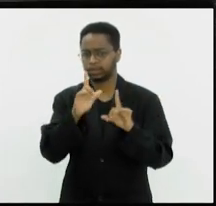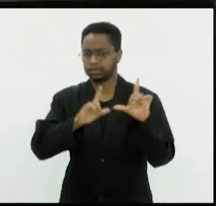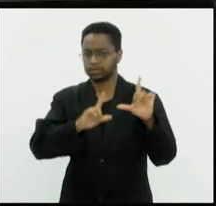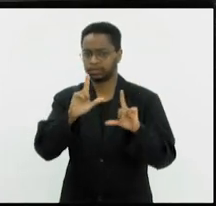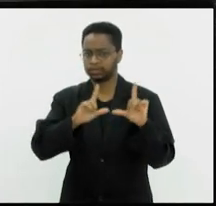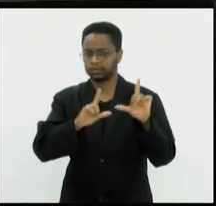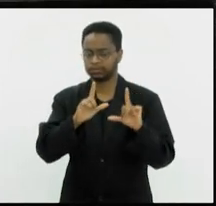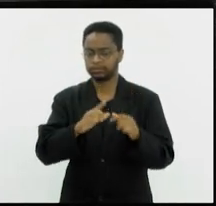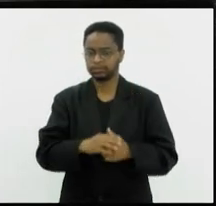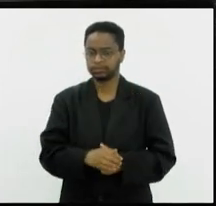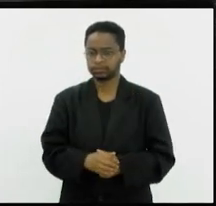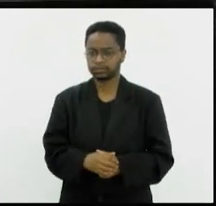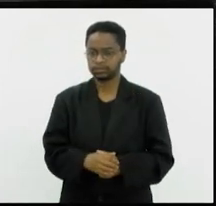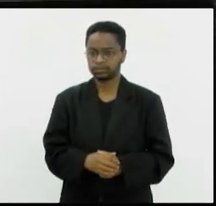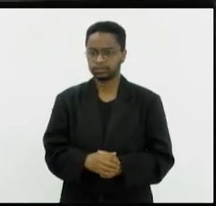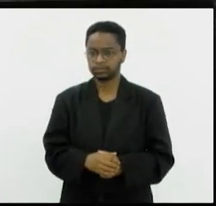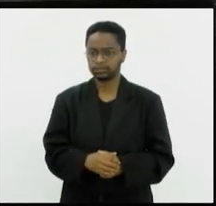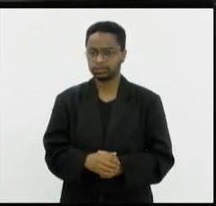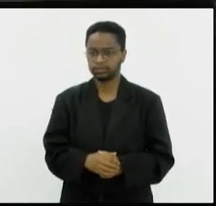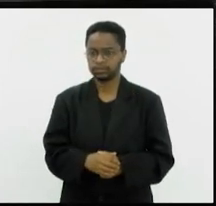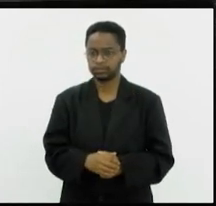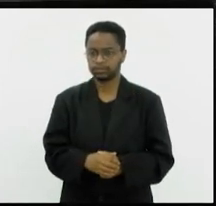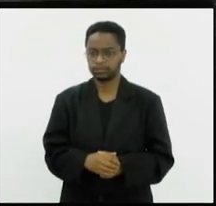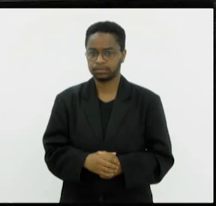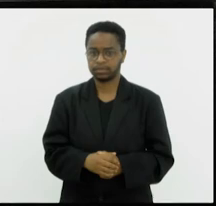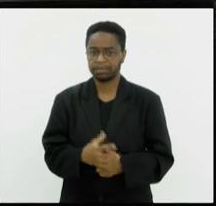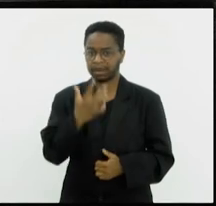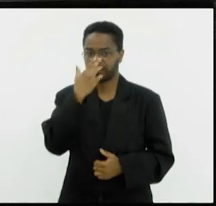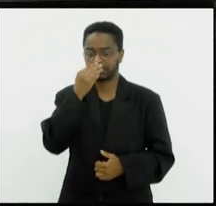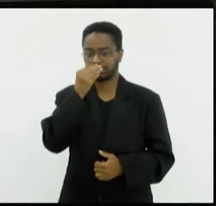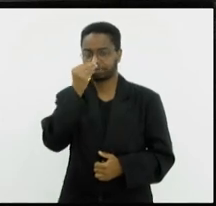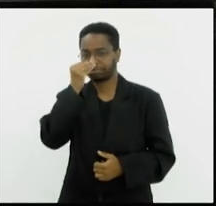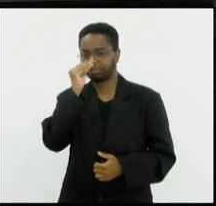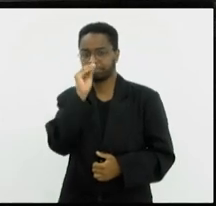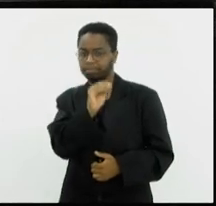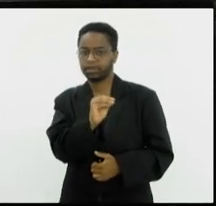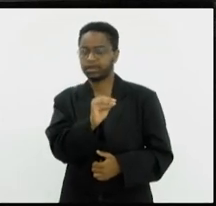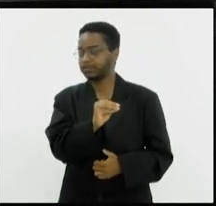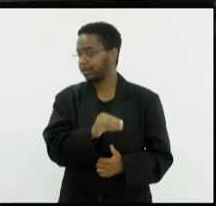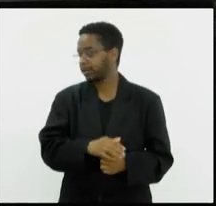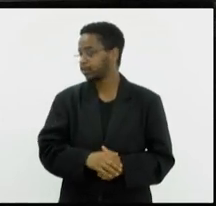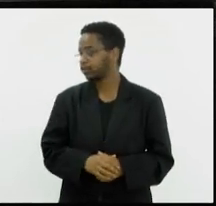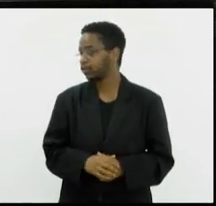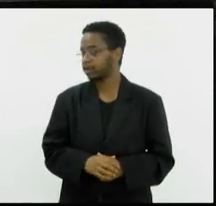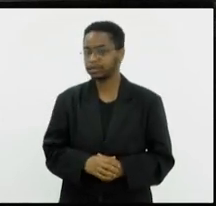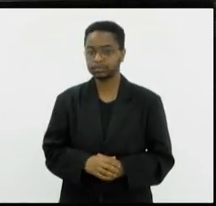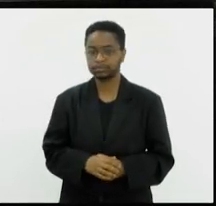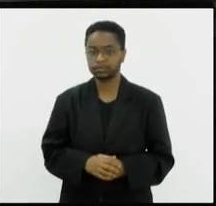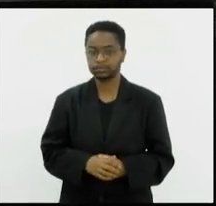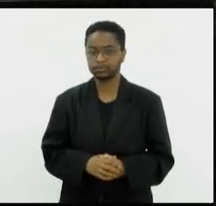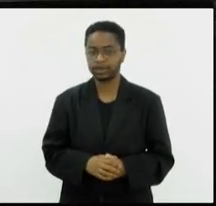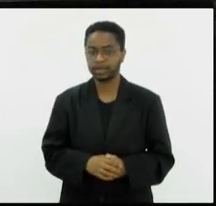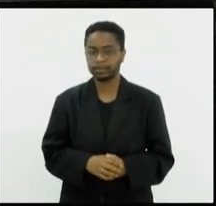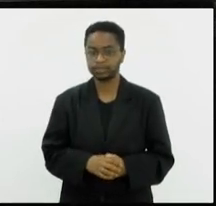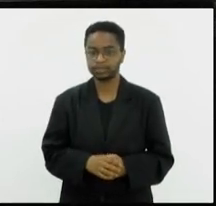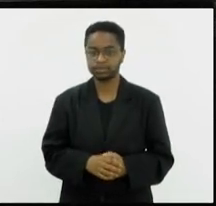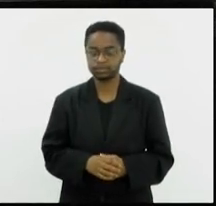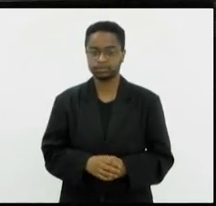midiático sabe chega ser o deboche A então não noticia então não